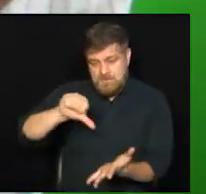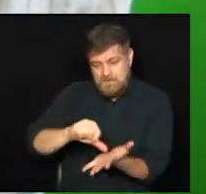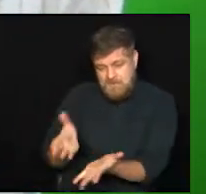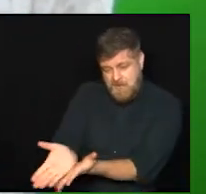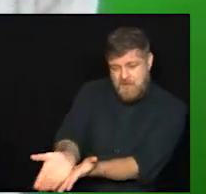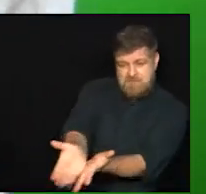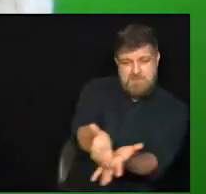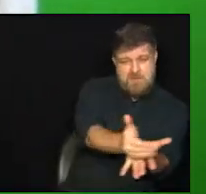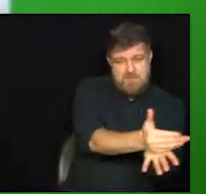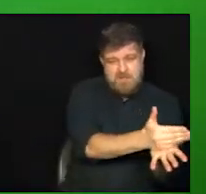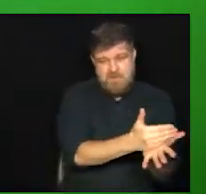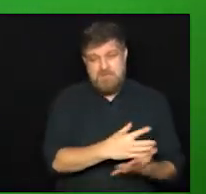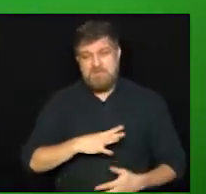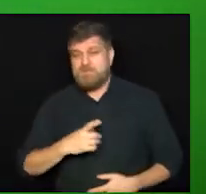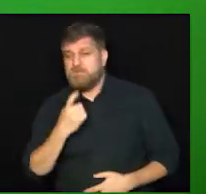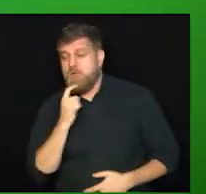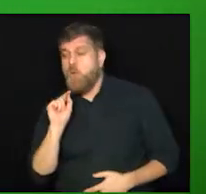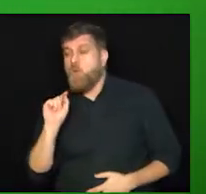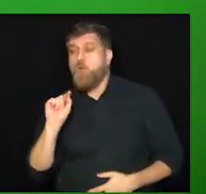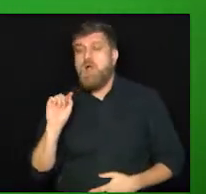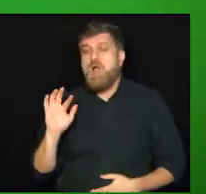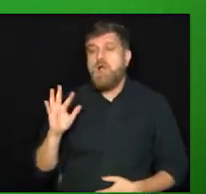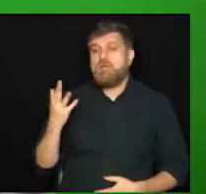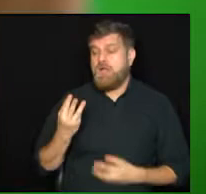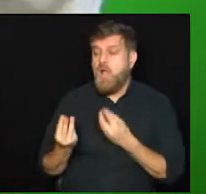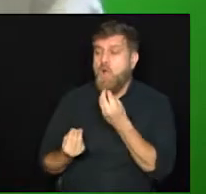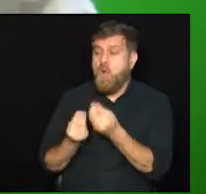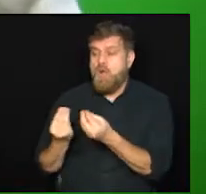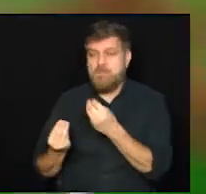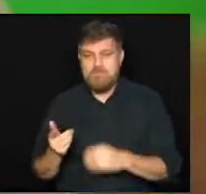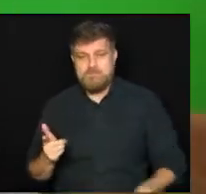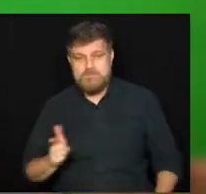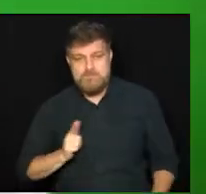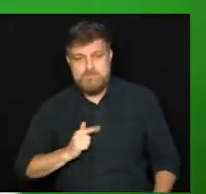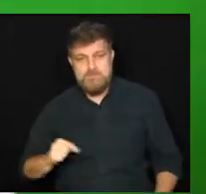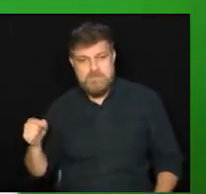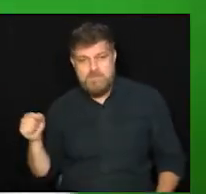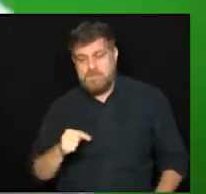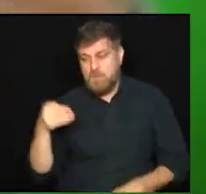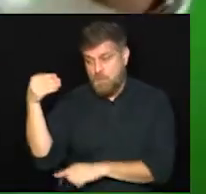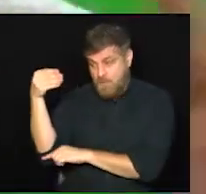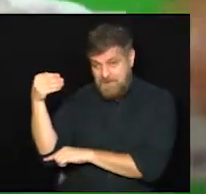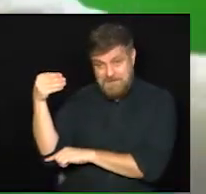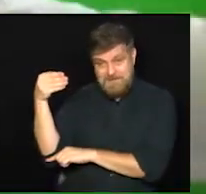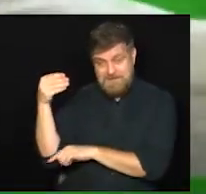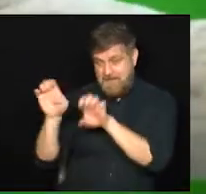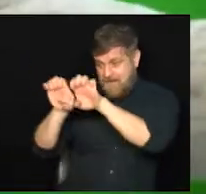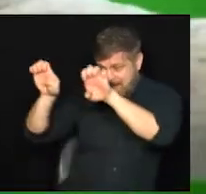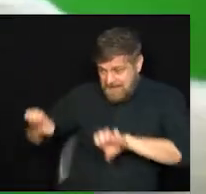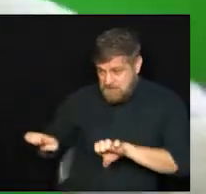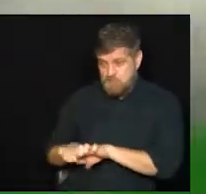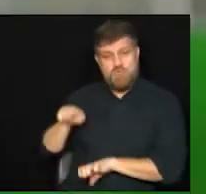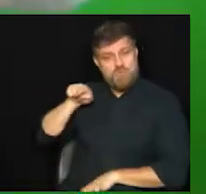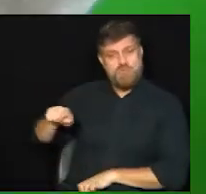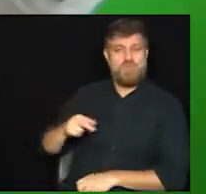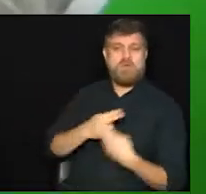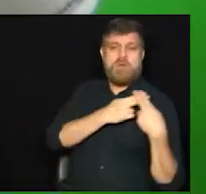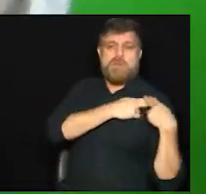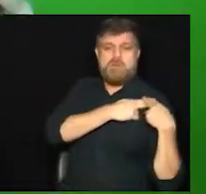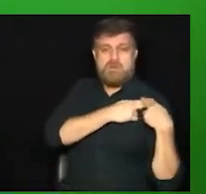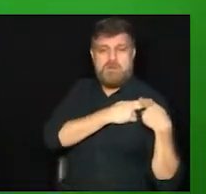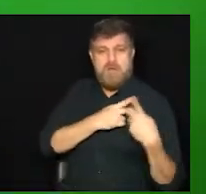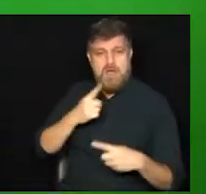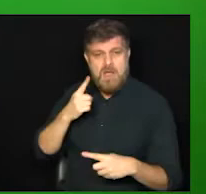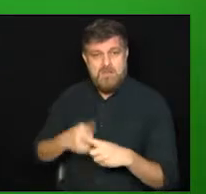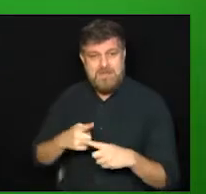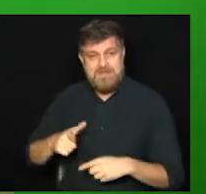em Campinas são captados pelos próprios hotéis, pela estrutura que eles têm. Porque e